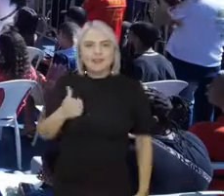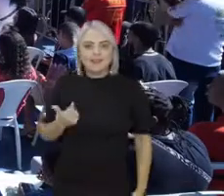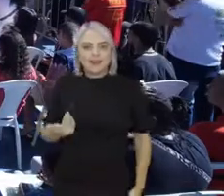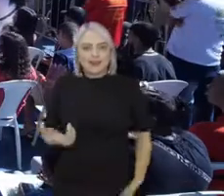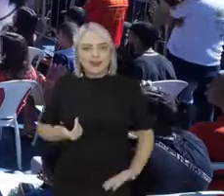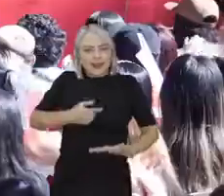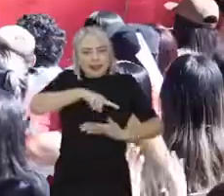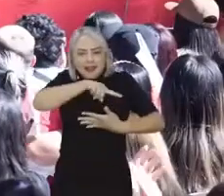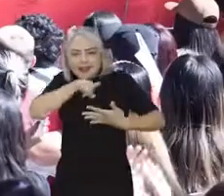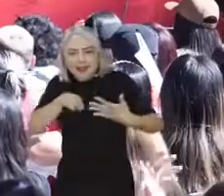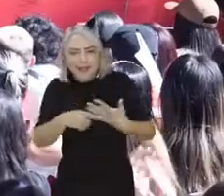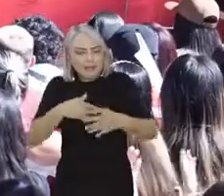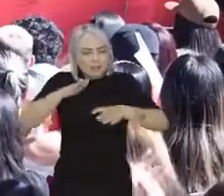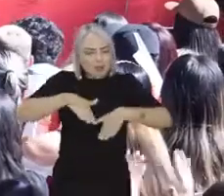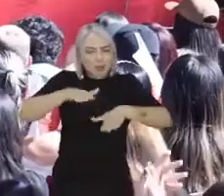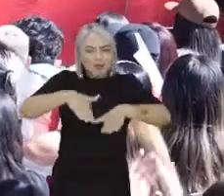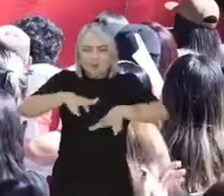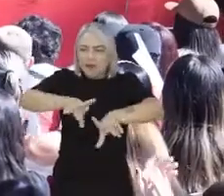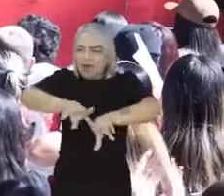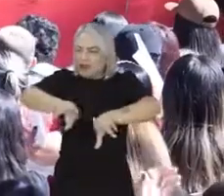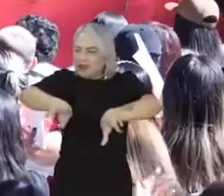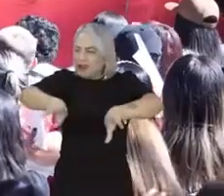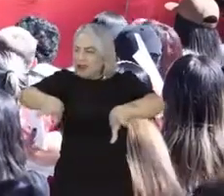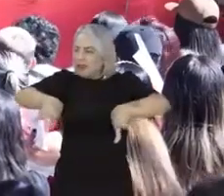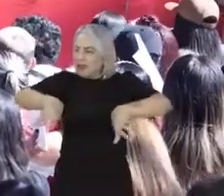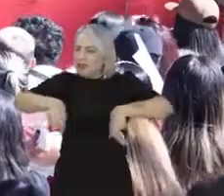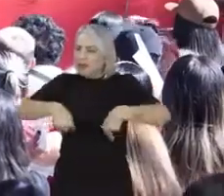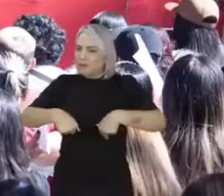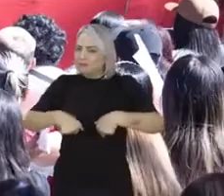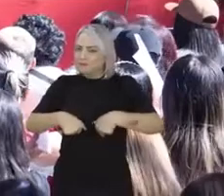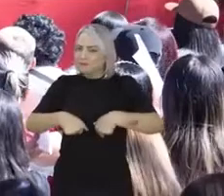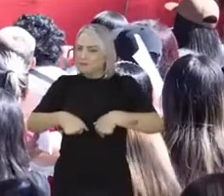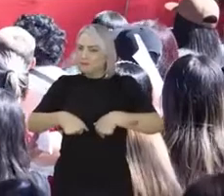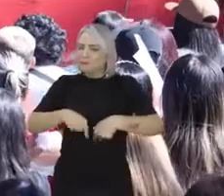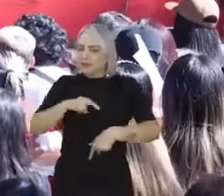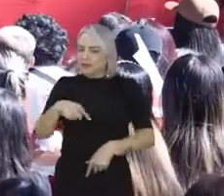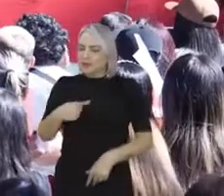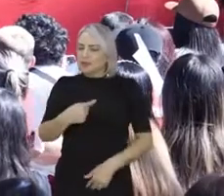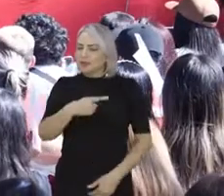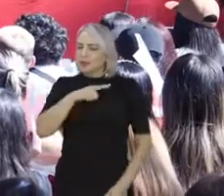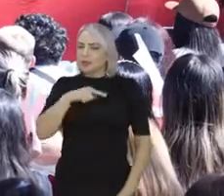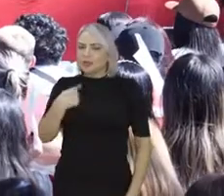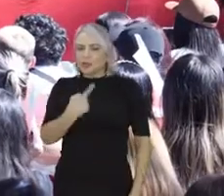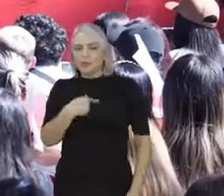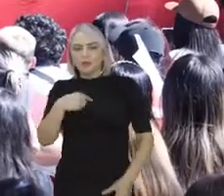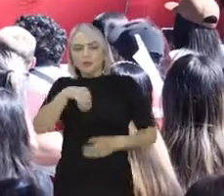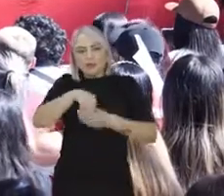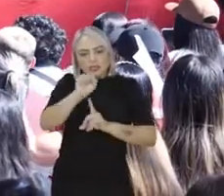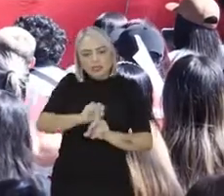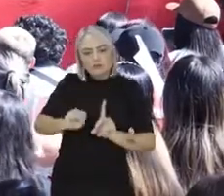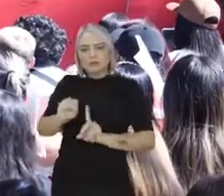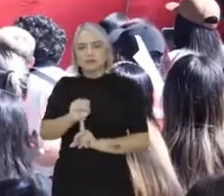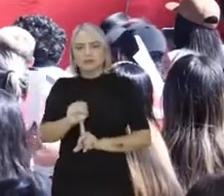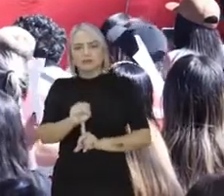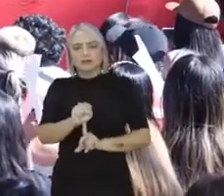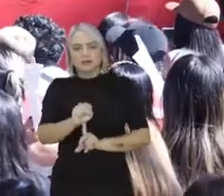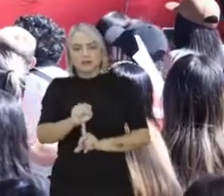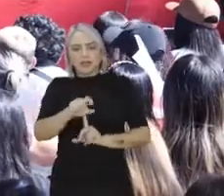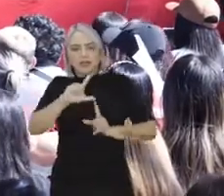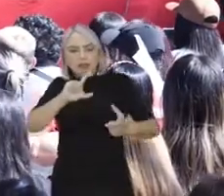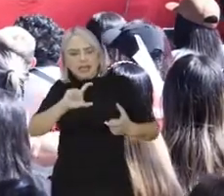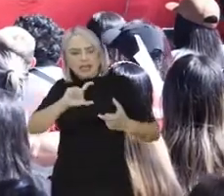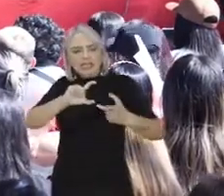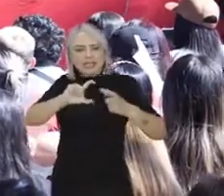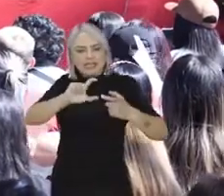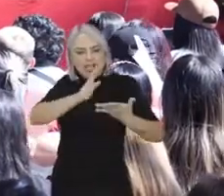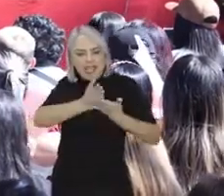e diversidades que a gente tem na nossa sociedade para quebrar esses preconceitos.